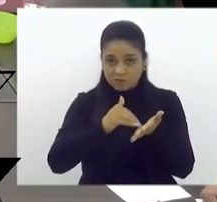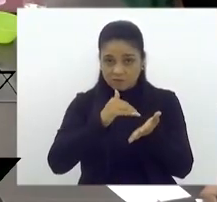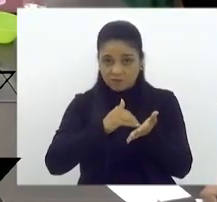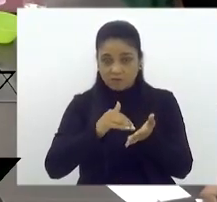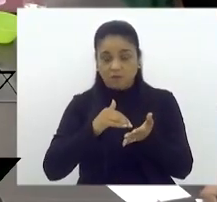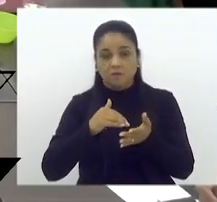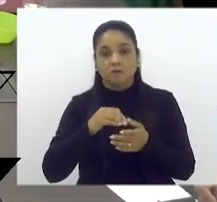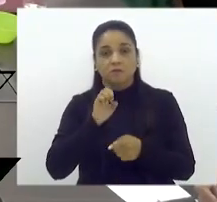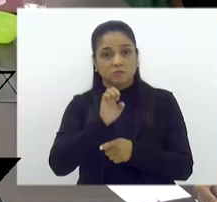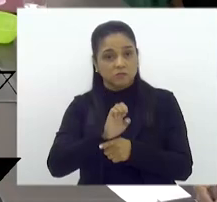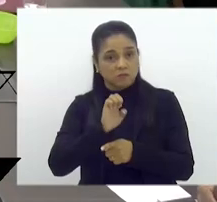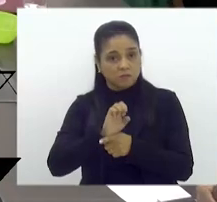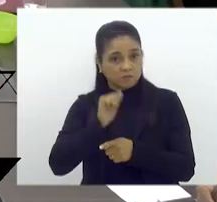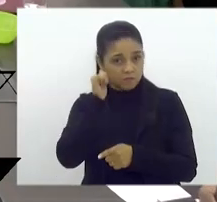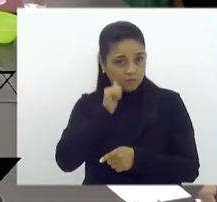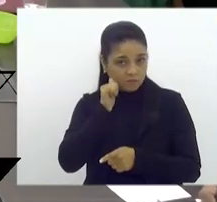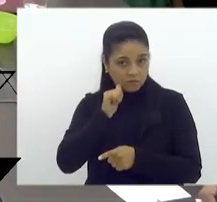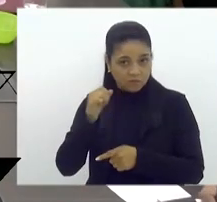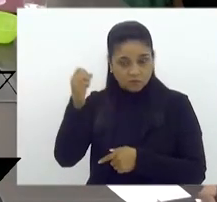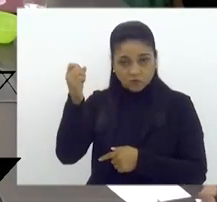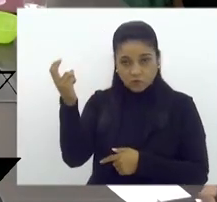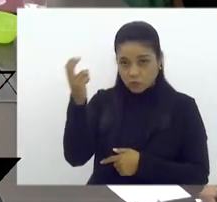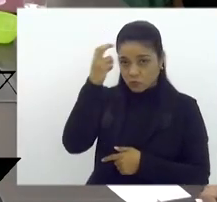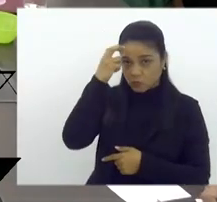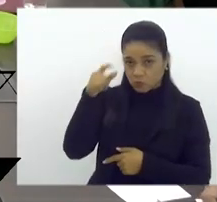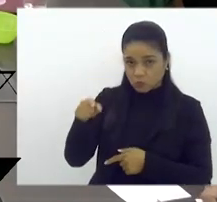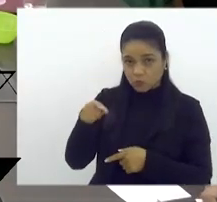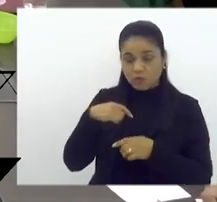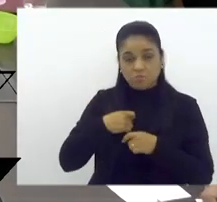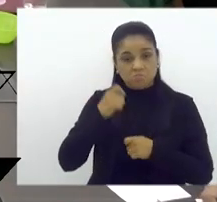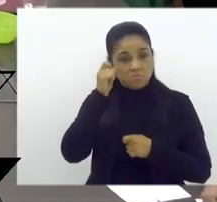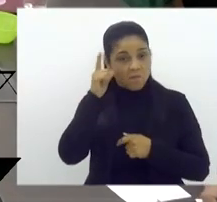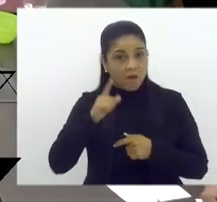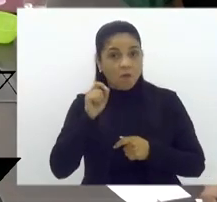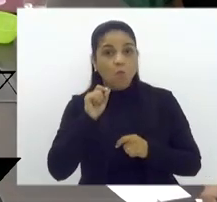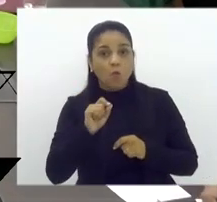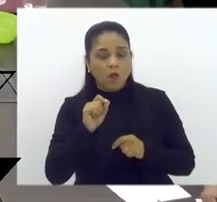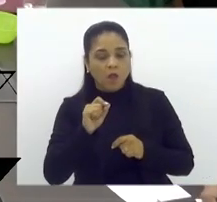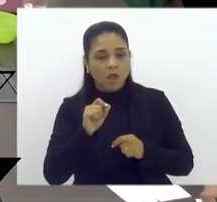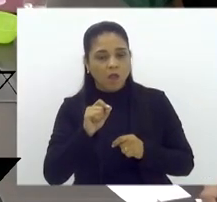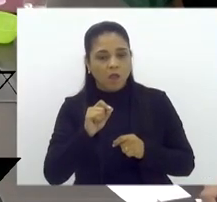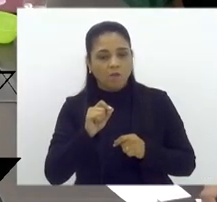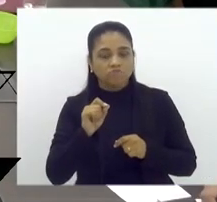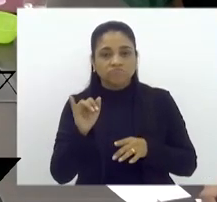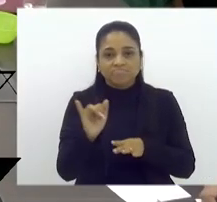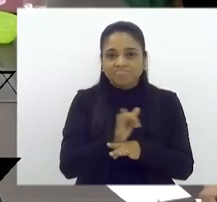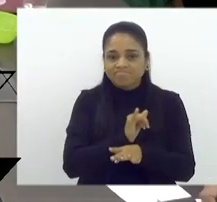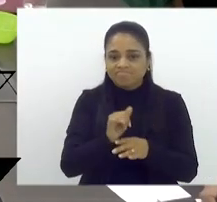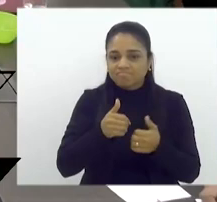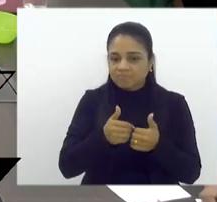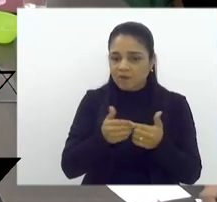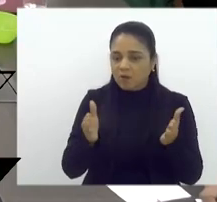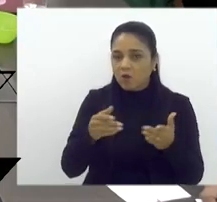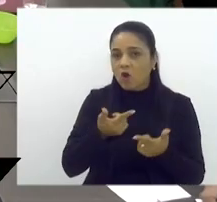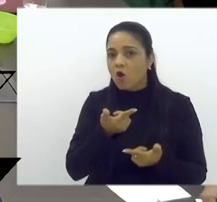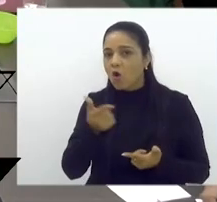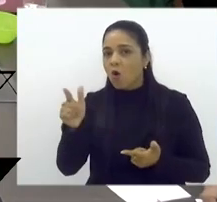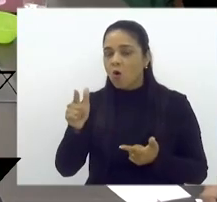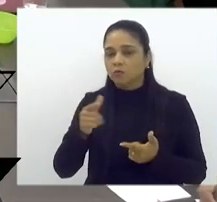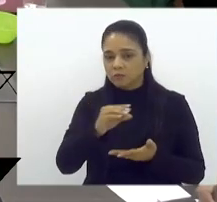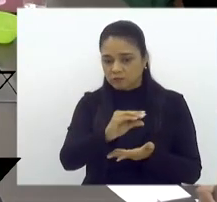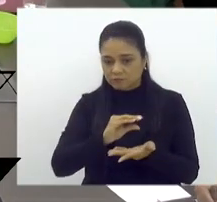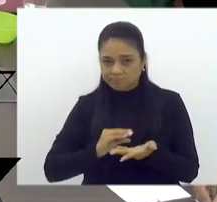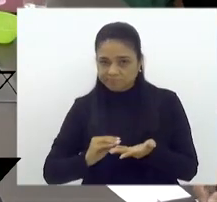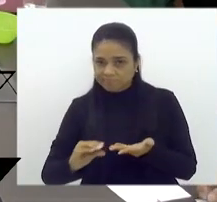Cultura tinha alertado em relação a abrir possibilidade de outras fontes. Então, eu queria